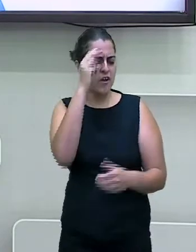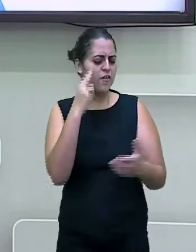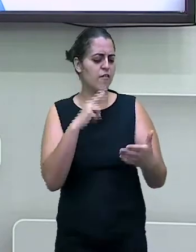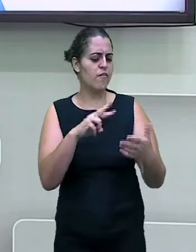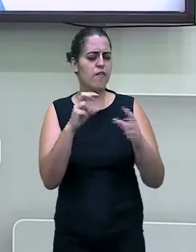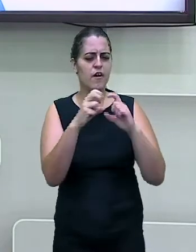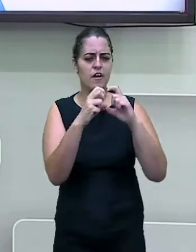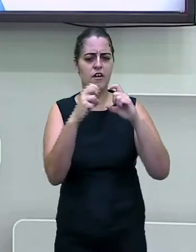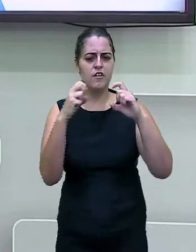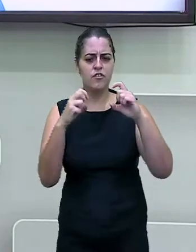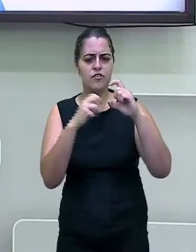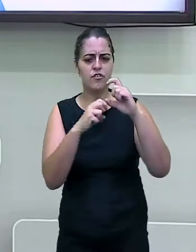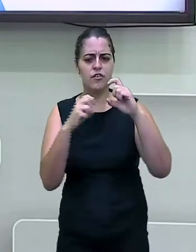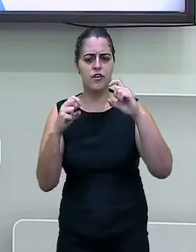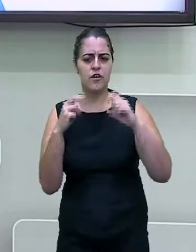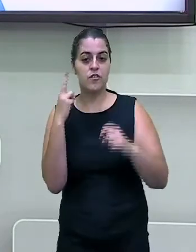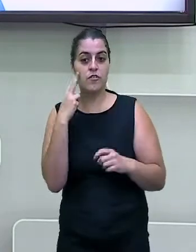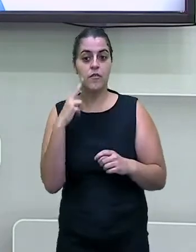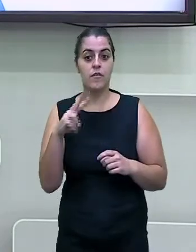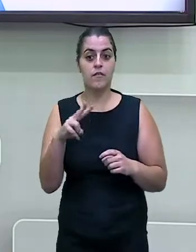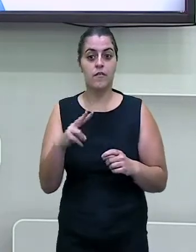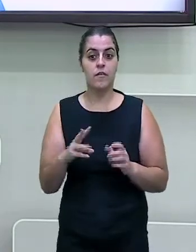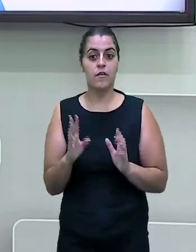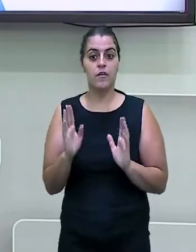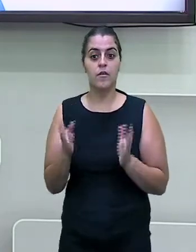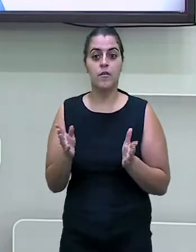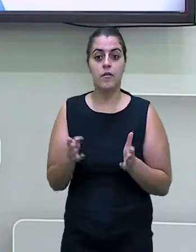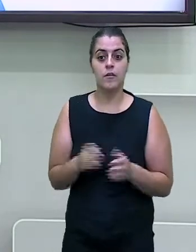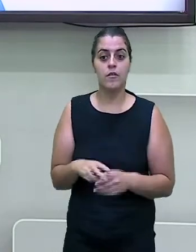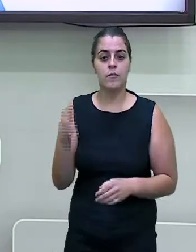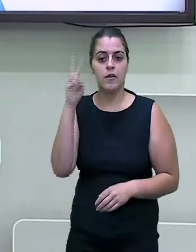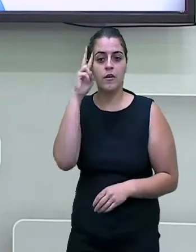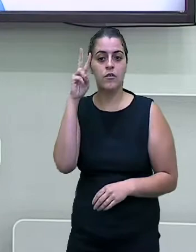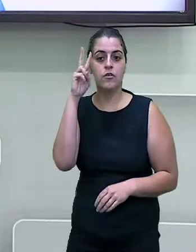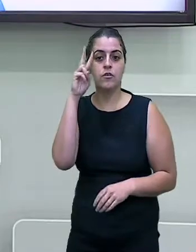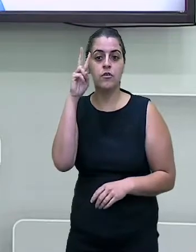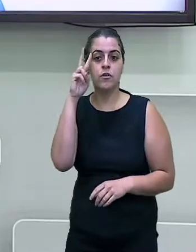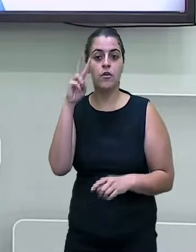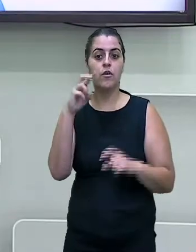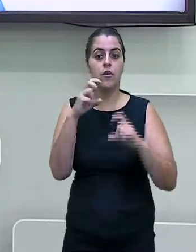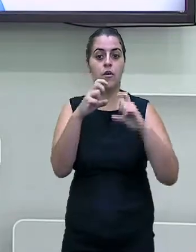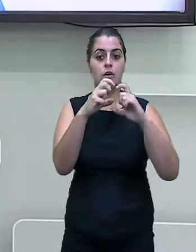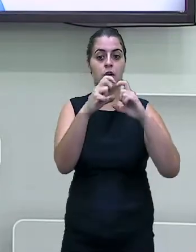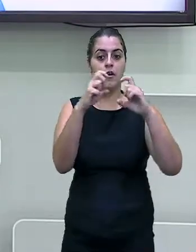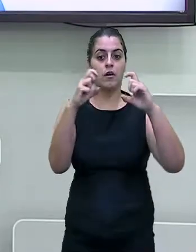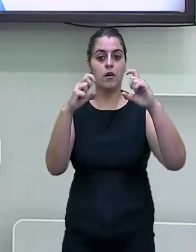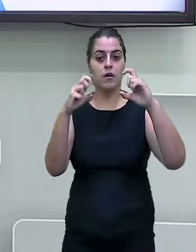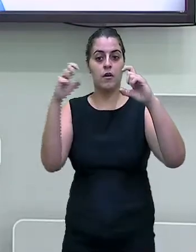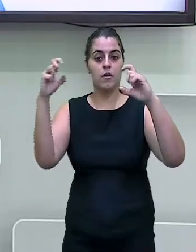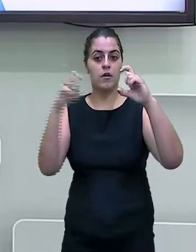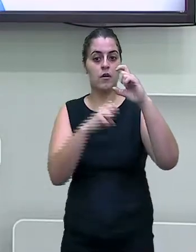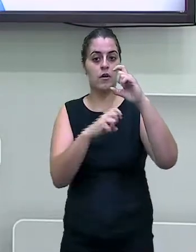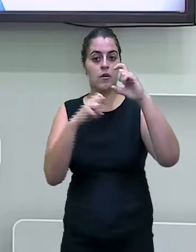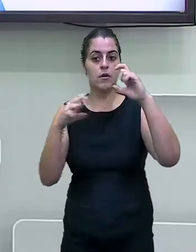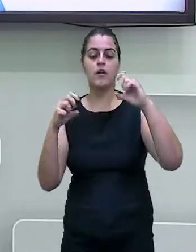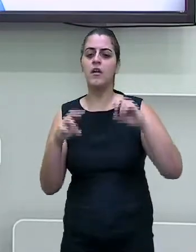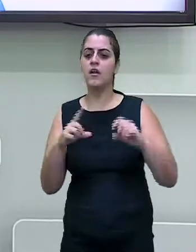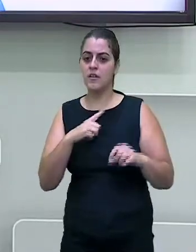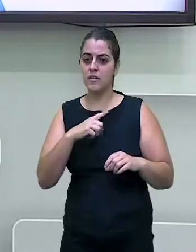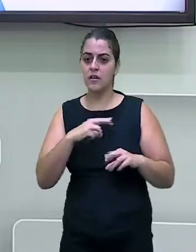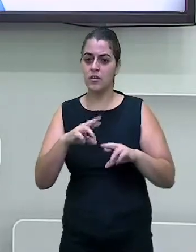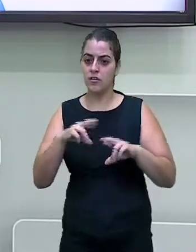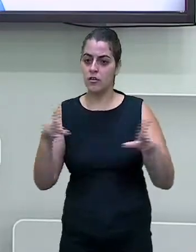Então agora nós vamos ver sobre a história em quadrinho, que existe uma diferença